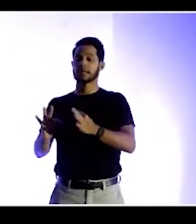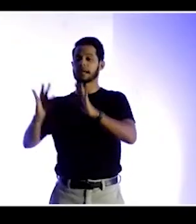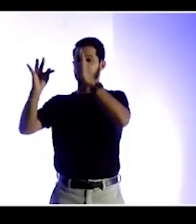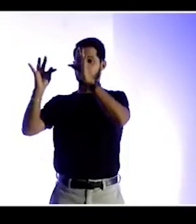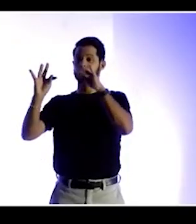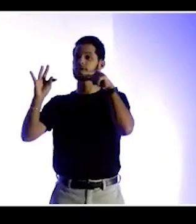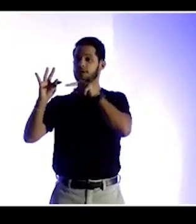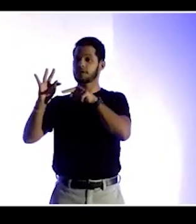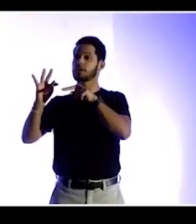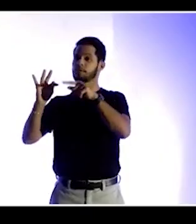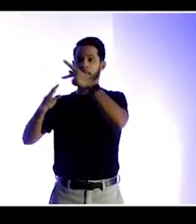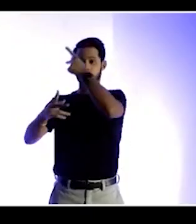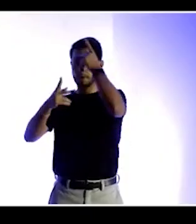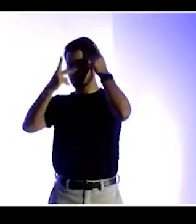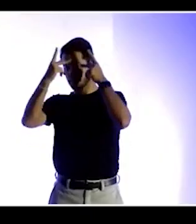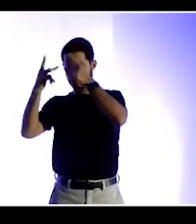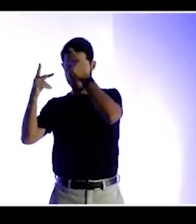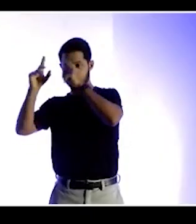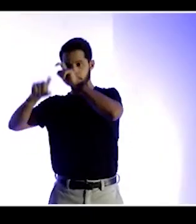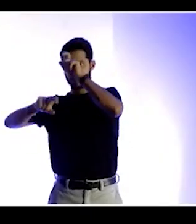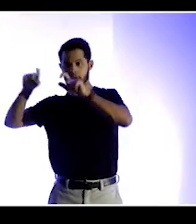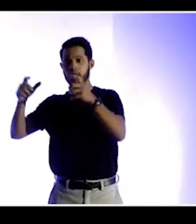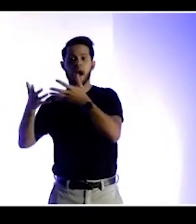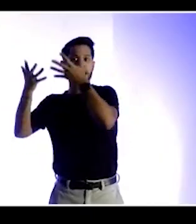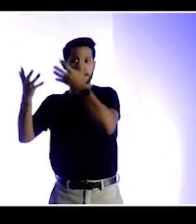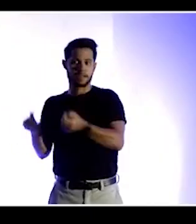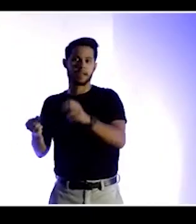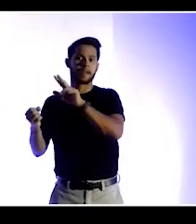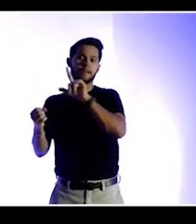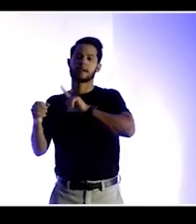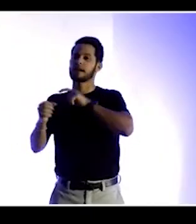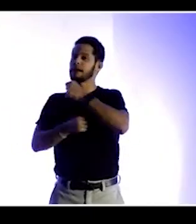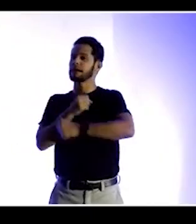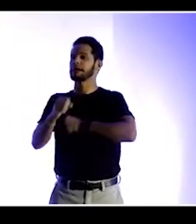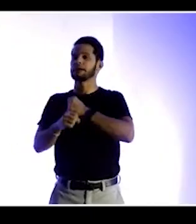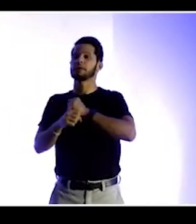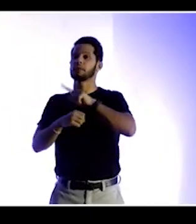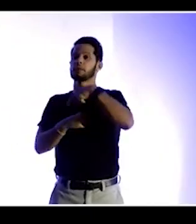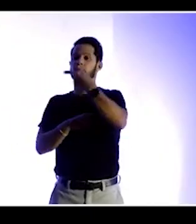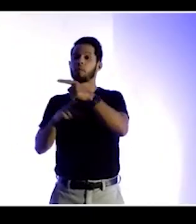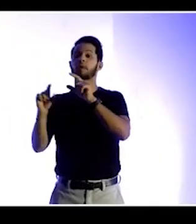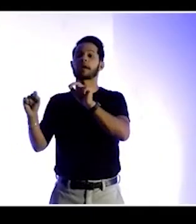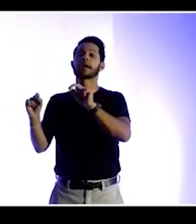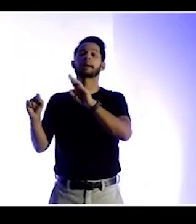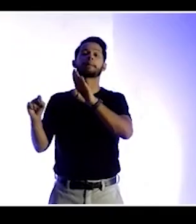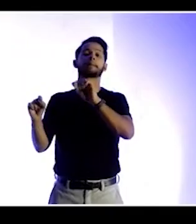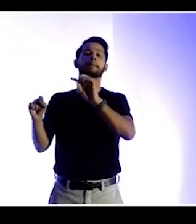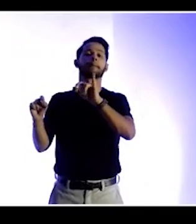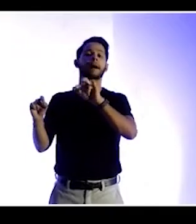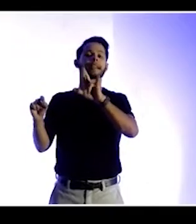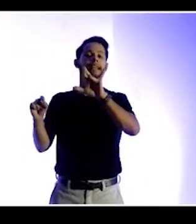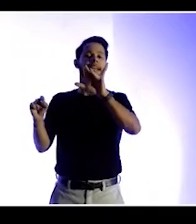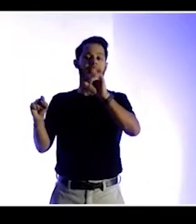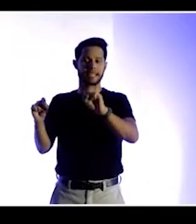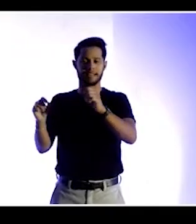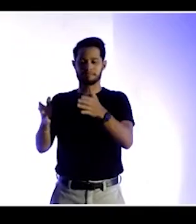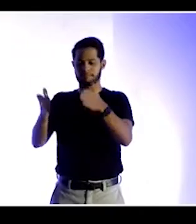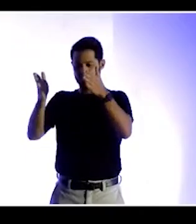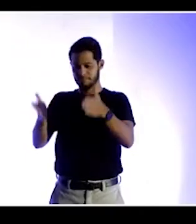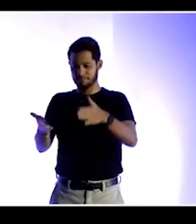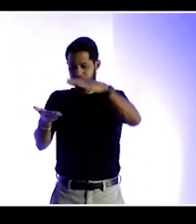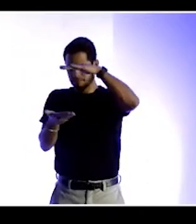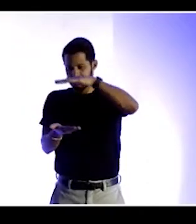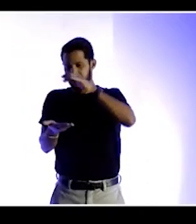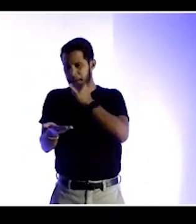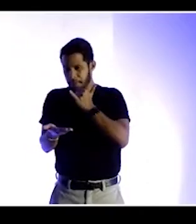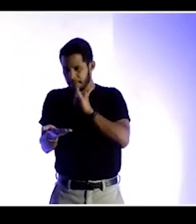mais adotada, nós vamos ter daqui a alguns anos muitas baterias. O que vai acontecer com essas baterias aqui?